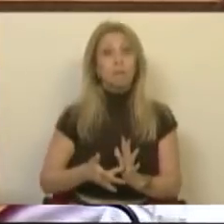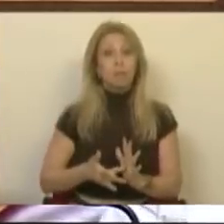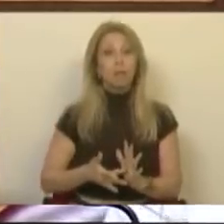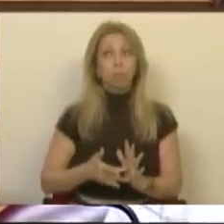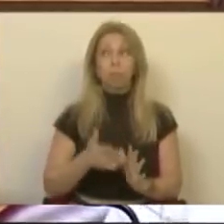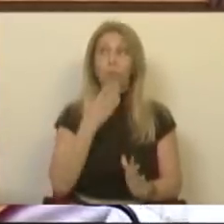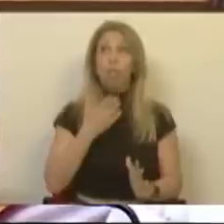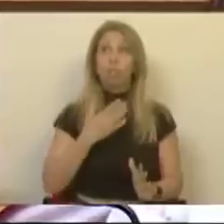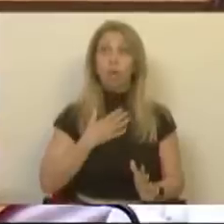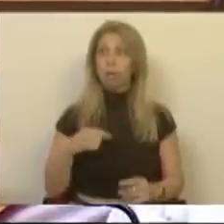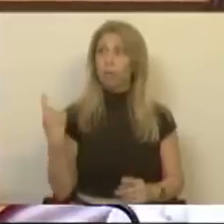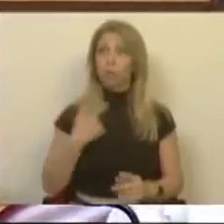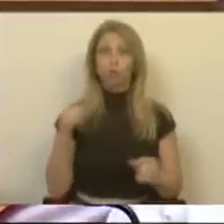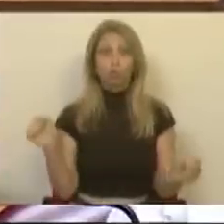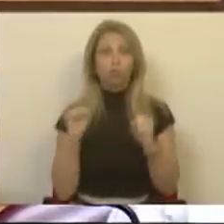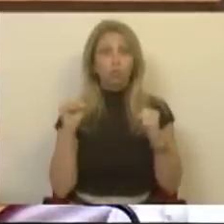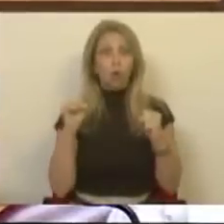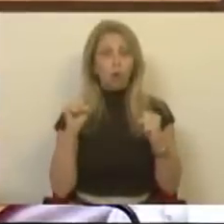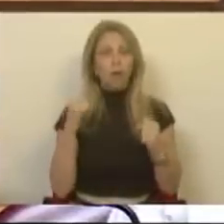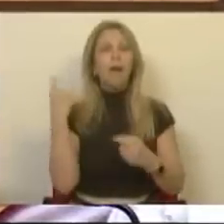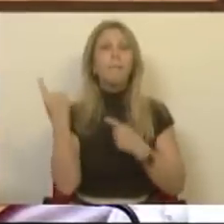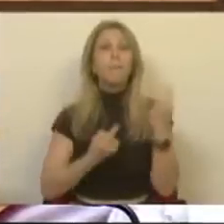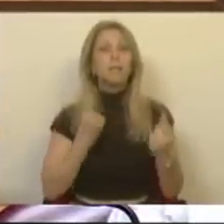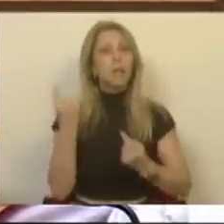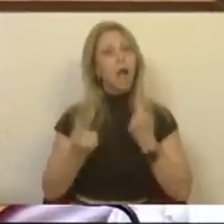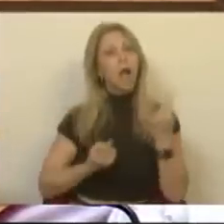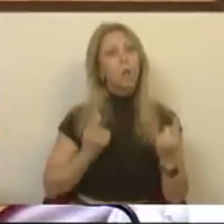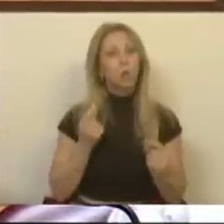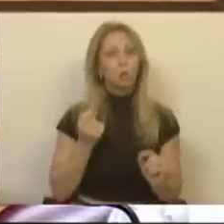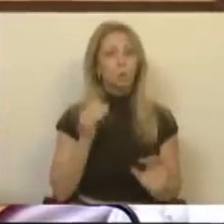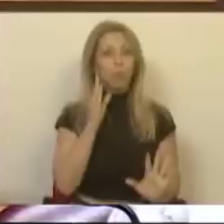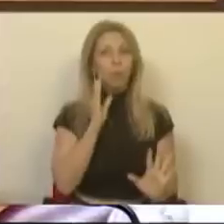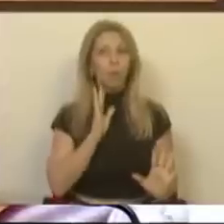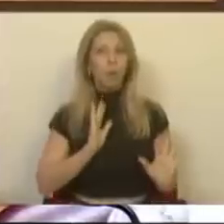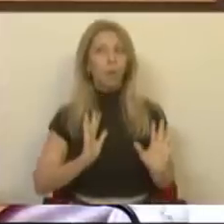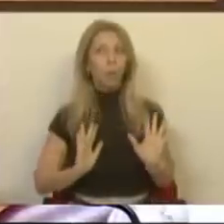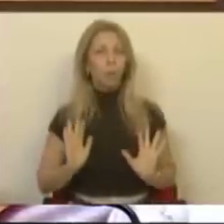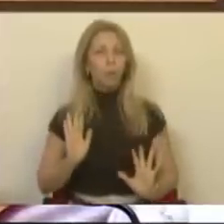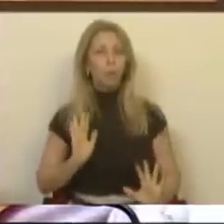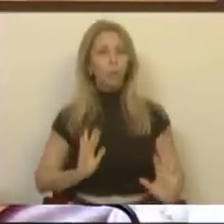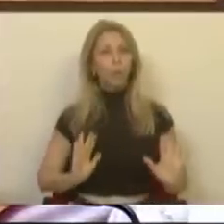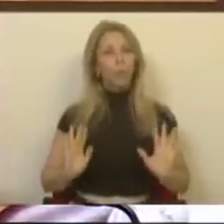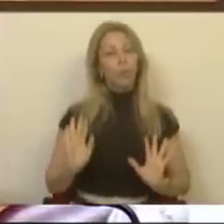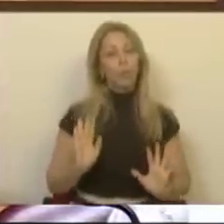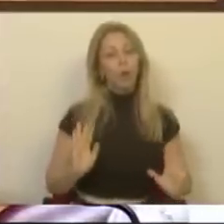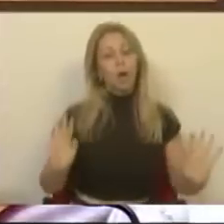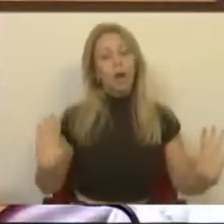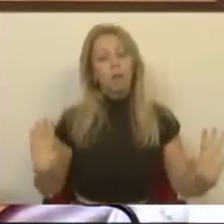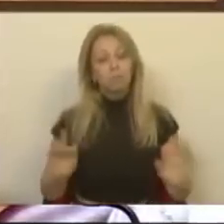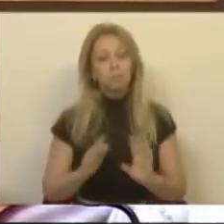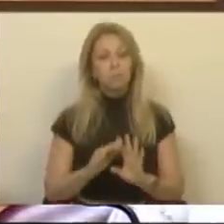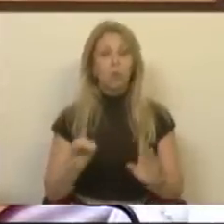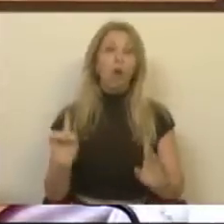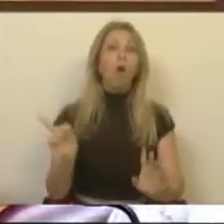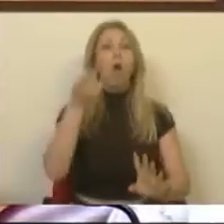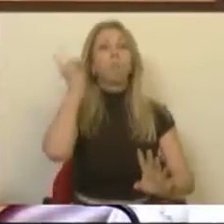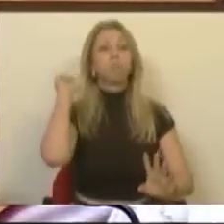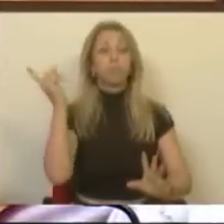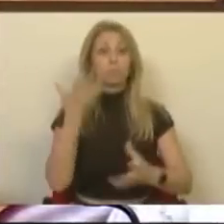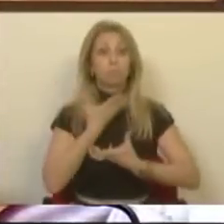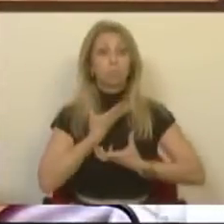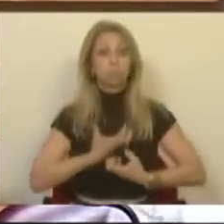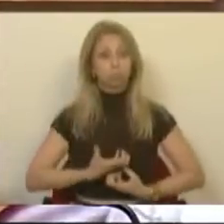a todos mas se calhar alguns ficam mais embaçados do que chocados vezes pela reação que tem aqui dentro da da planária parece que sim mais